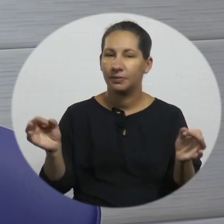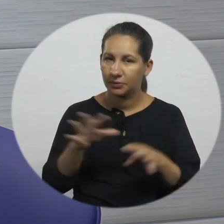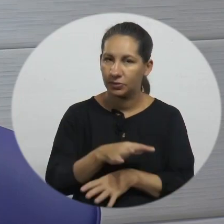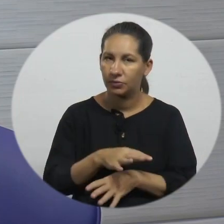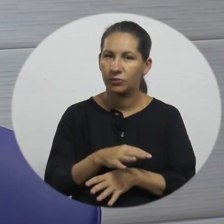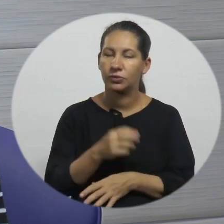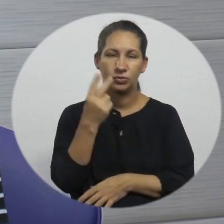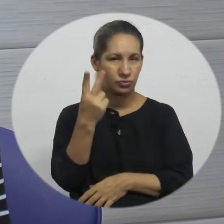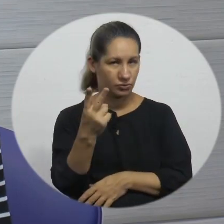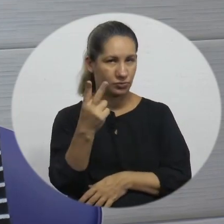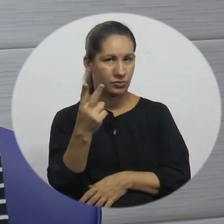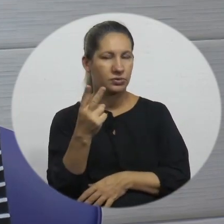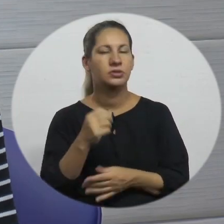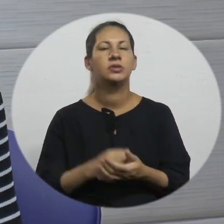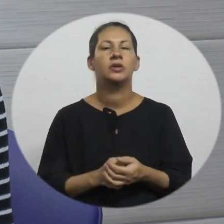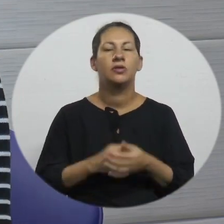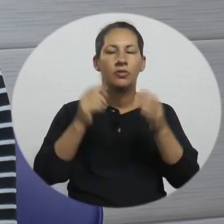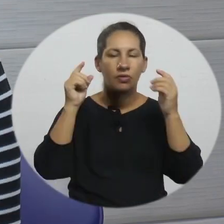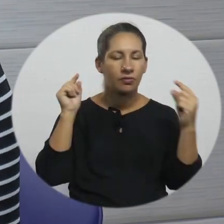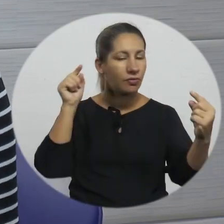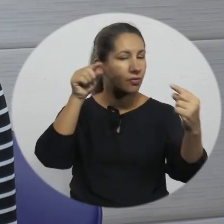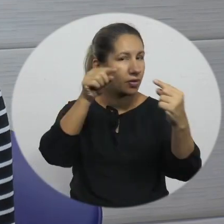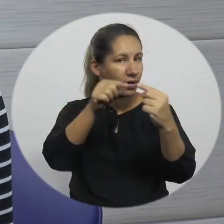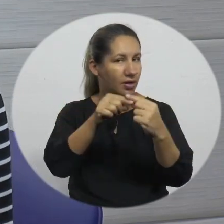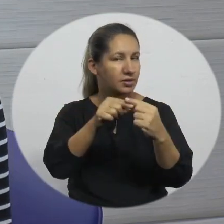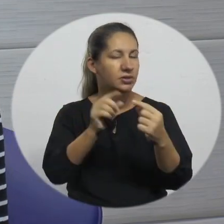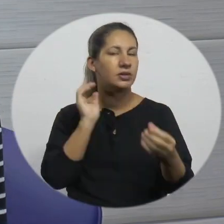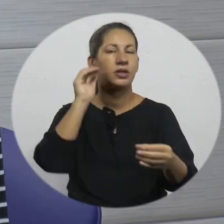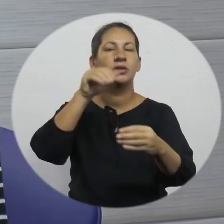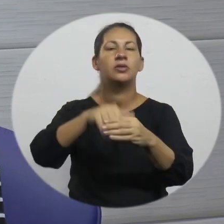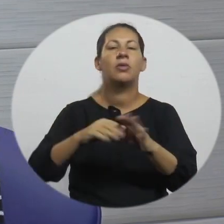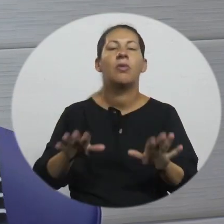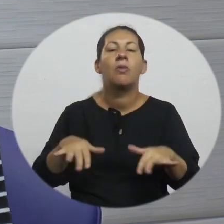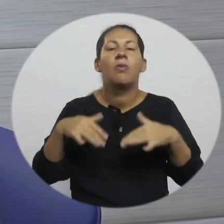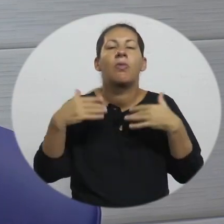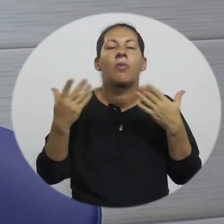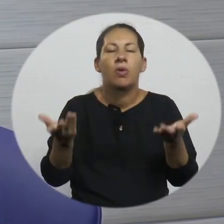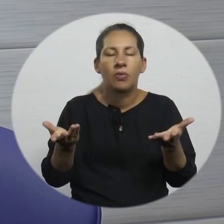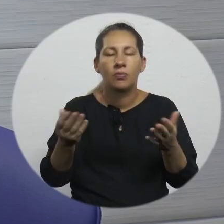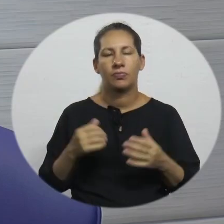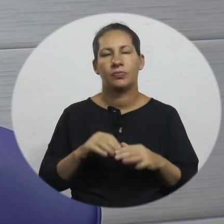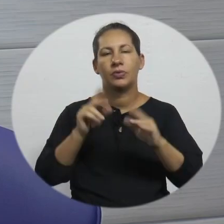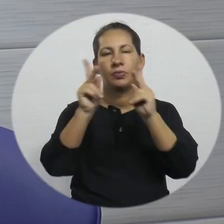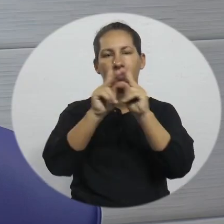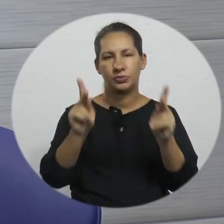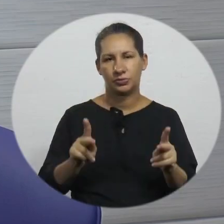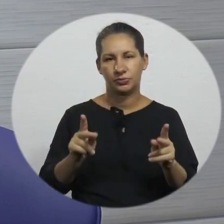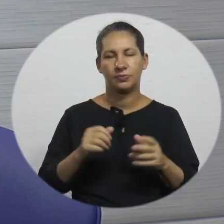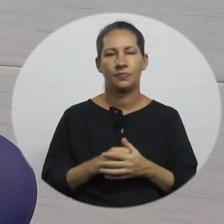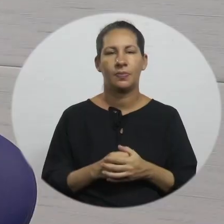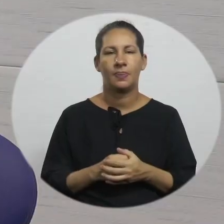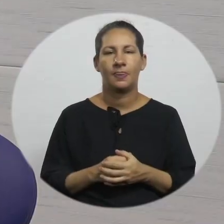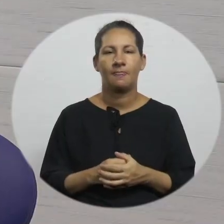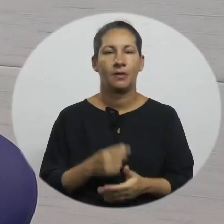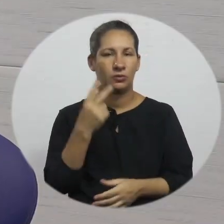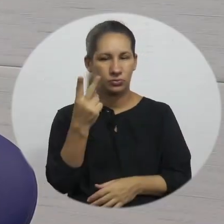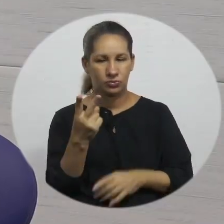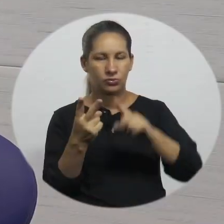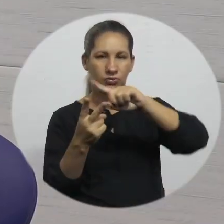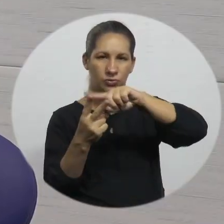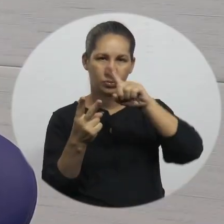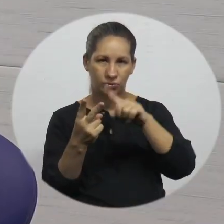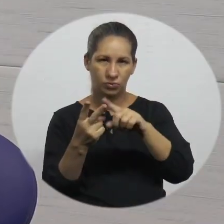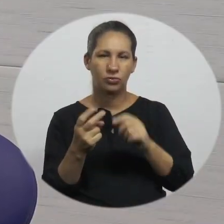Nós acabamos de ver aí duas iniciativas focadas nas eleições. Qual foi a origem desses projetos, Simone? Estamos com